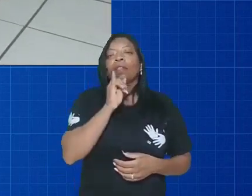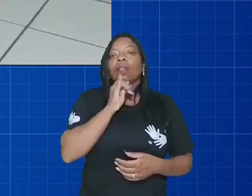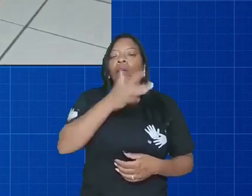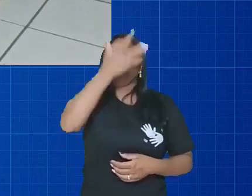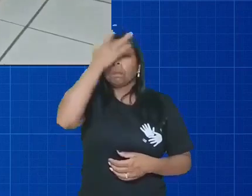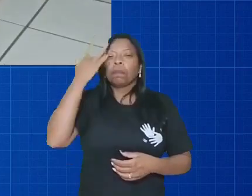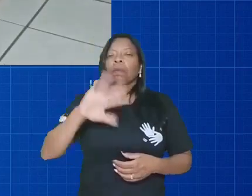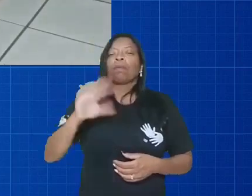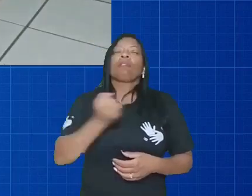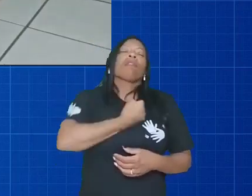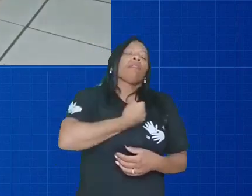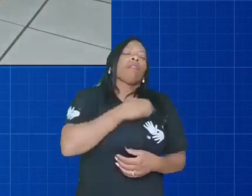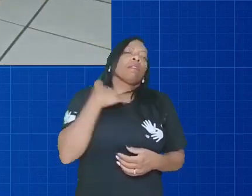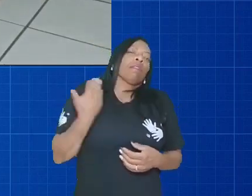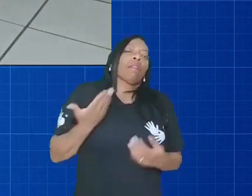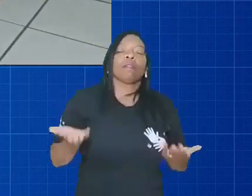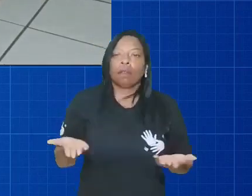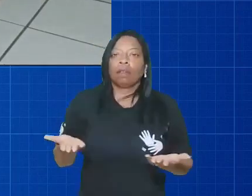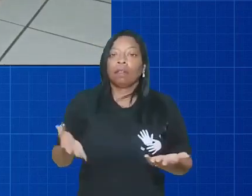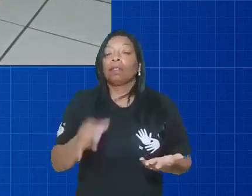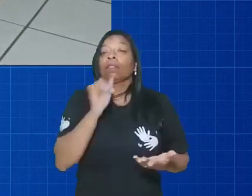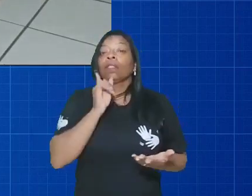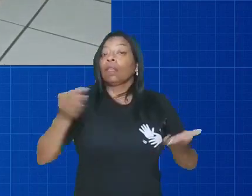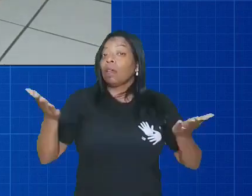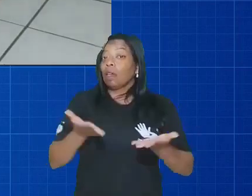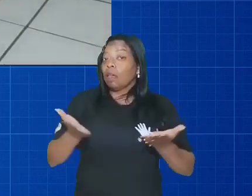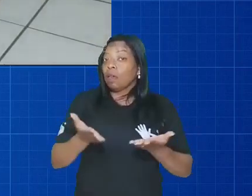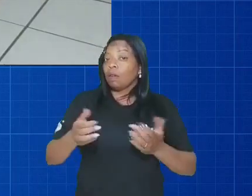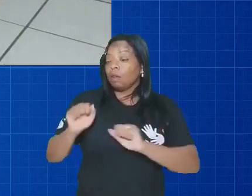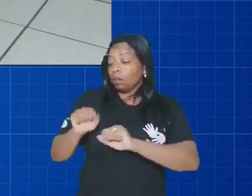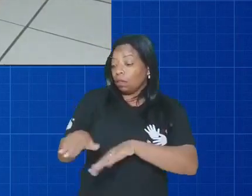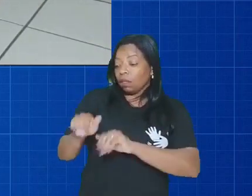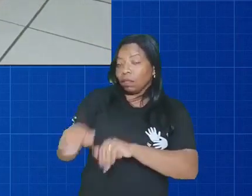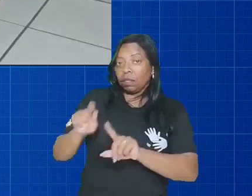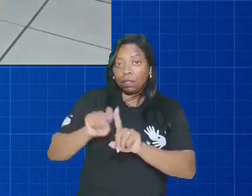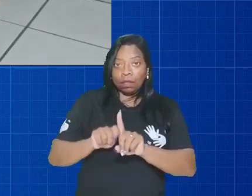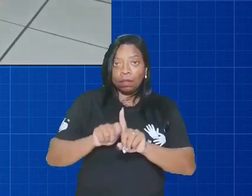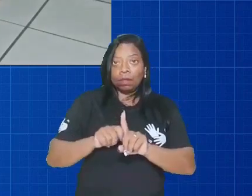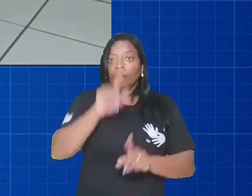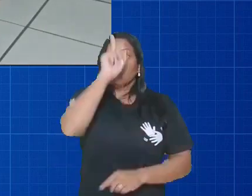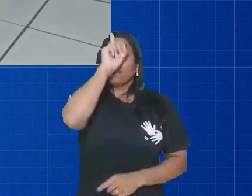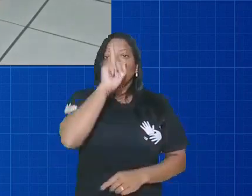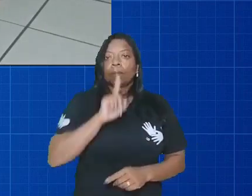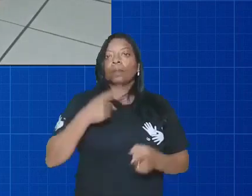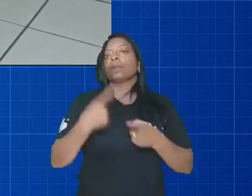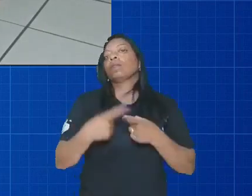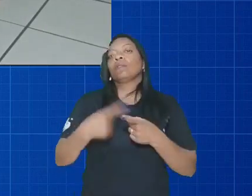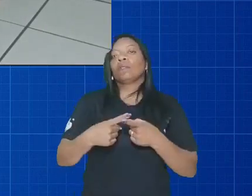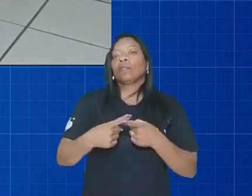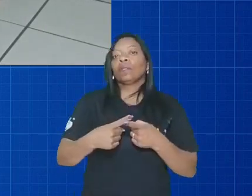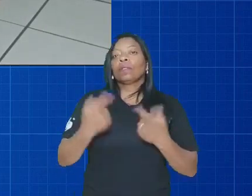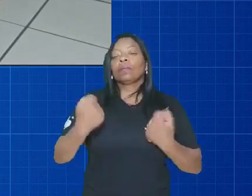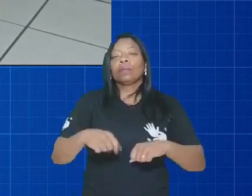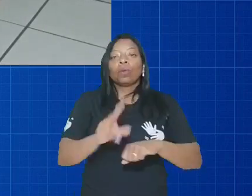mesmo um mês alusivo, né? O Setembro Amarelo. Então como é que é essa percepção, né? do cuidado com o suicídio, né?